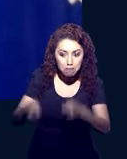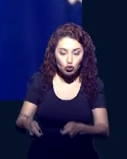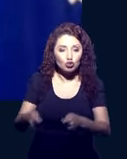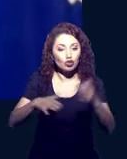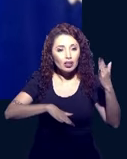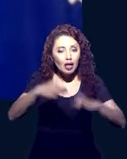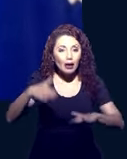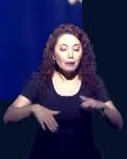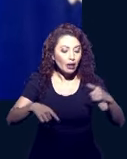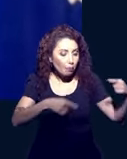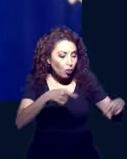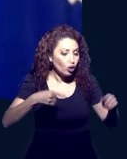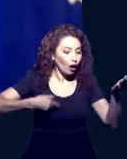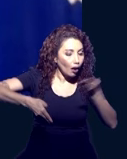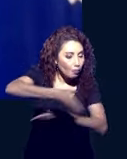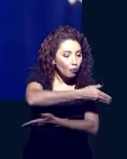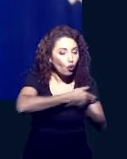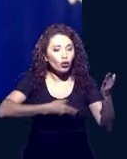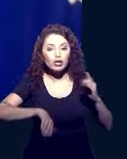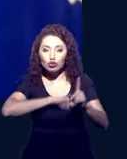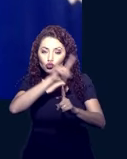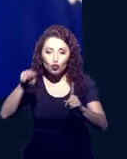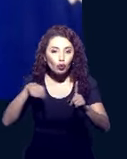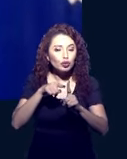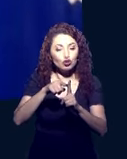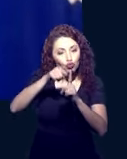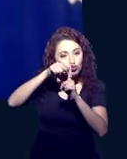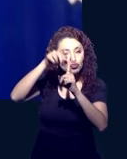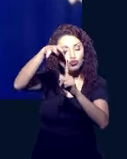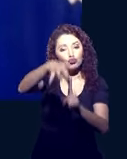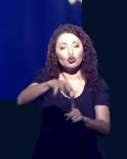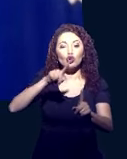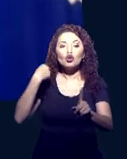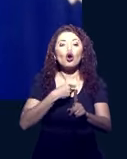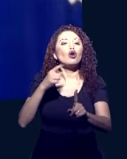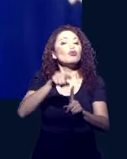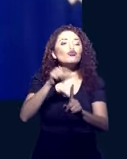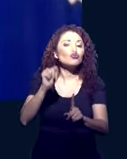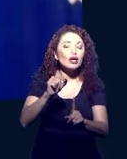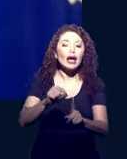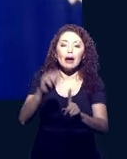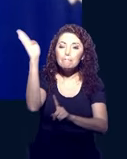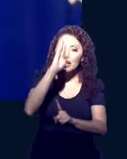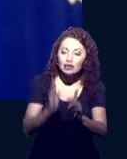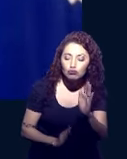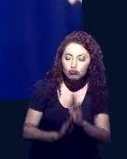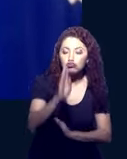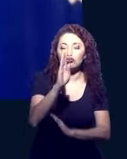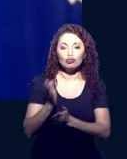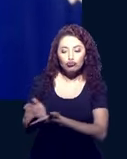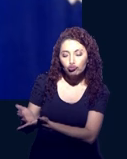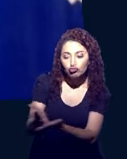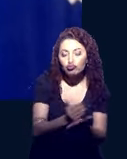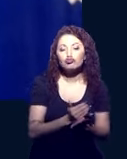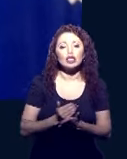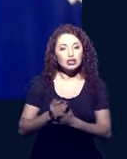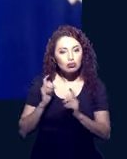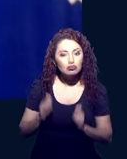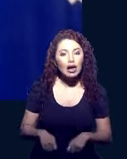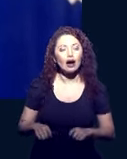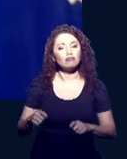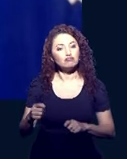da harmonia política e de uma busca comum Então qual que é a nossa busca é crescimento do Brasil arrecadação que seja sustentável corte de gastos